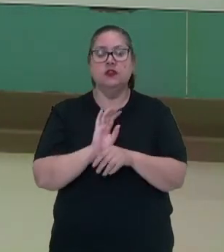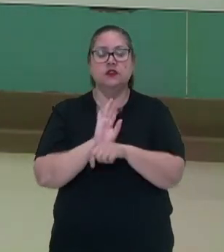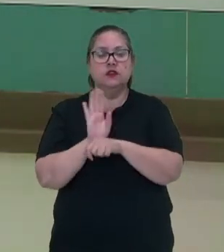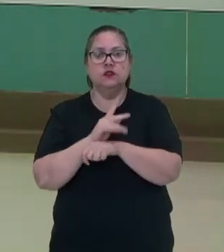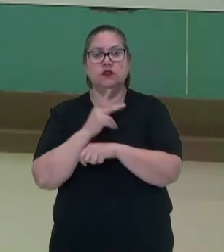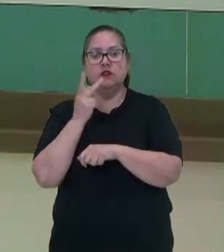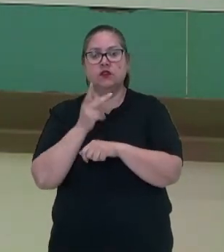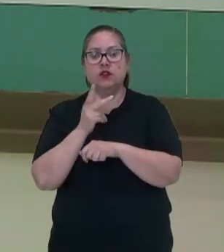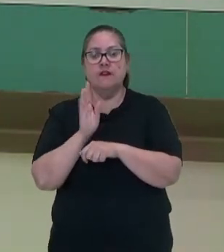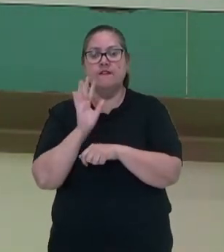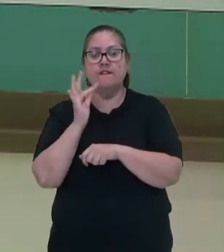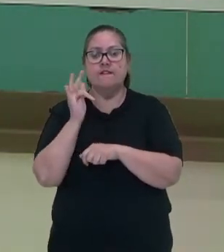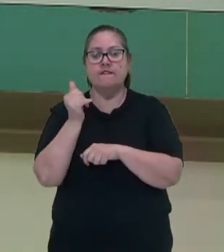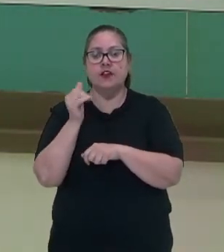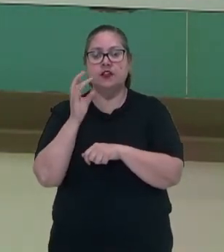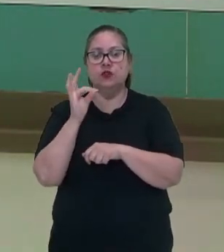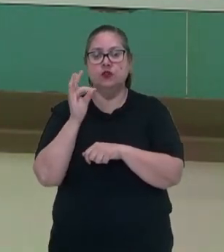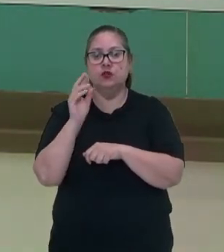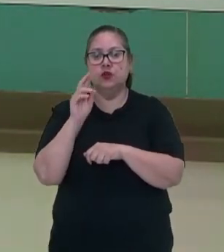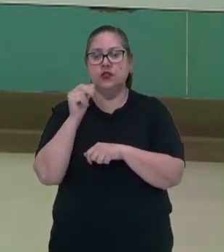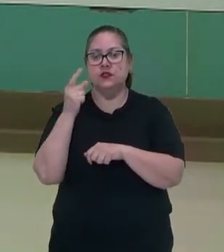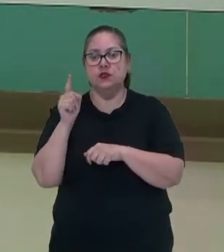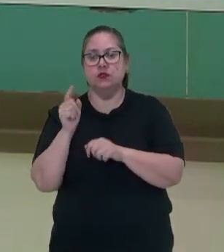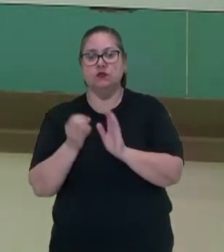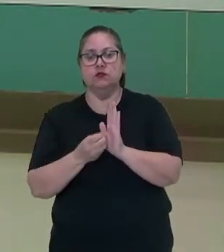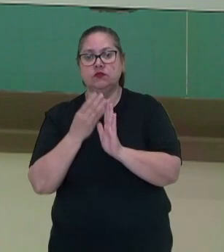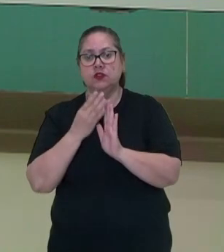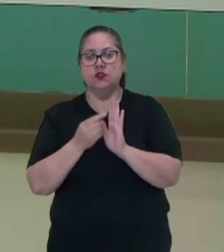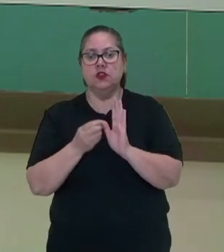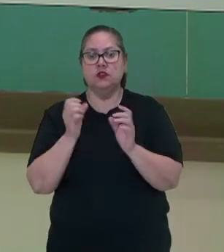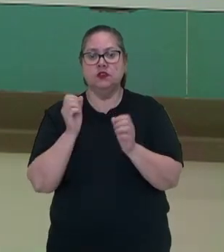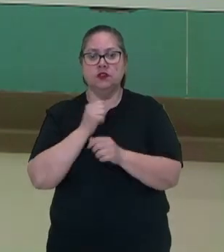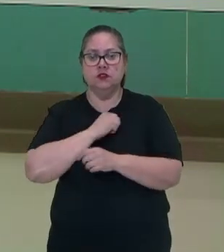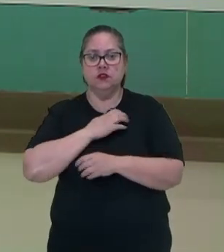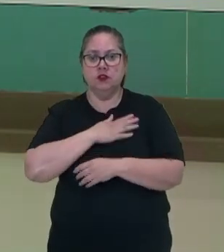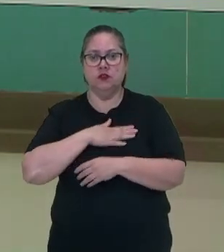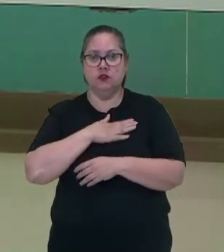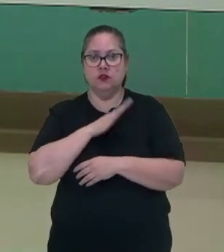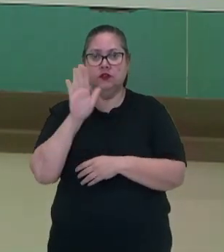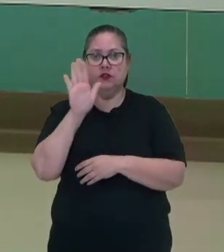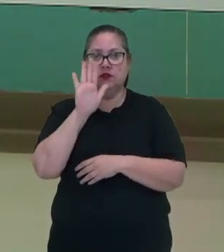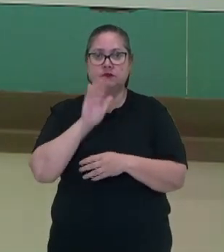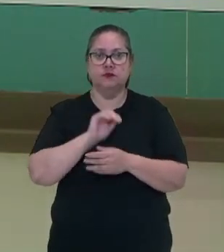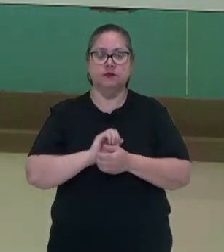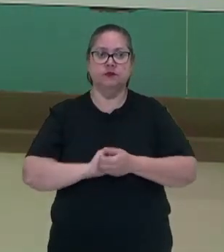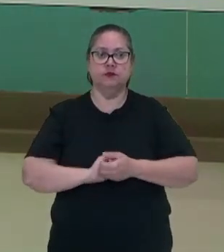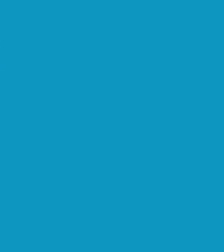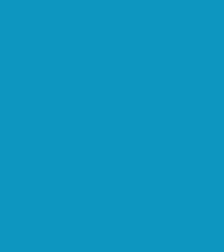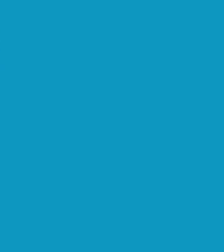nós falamos sobre fatoração, fator comum e evidência. Espero que vocês tenham gostado e até breve.